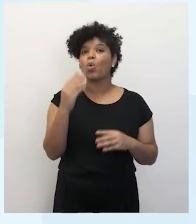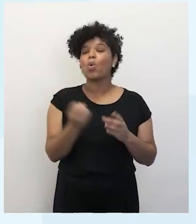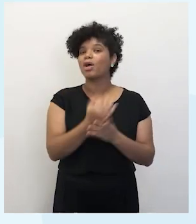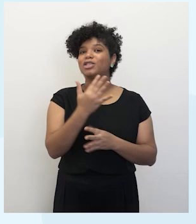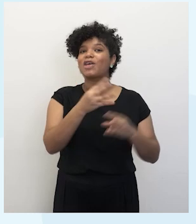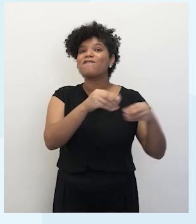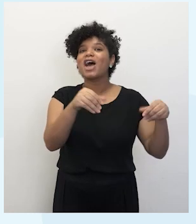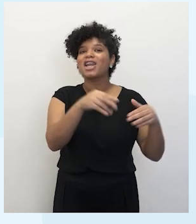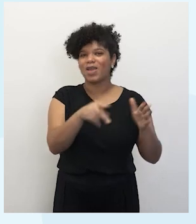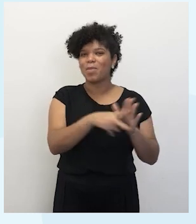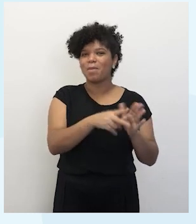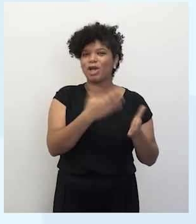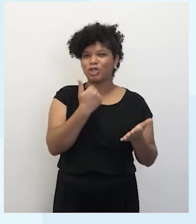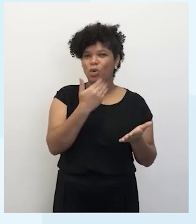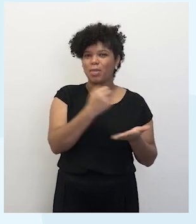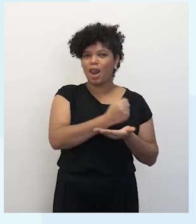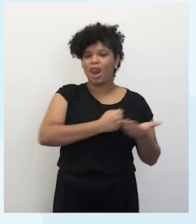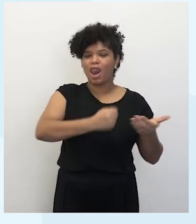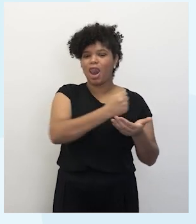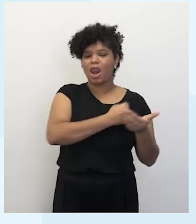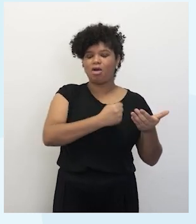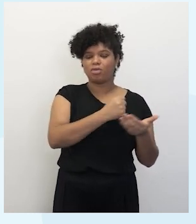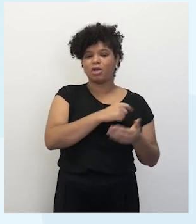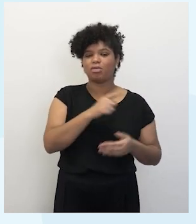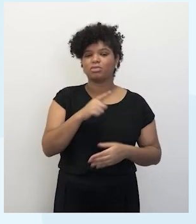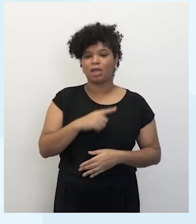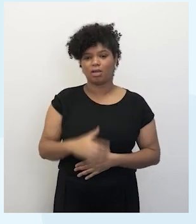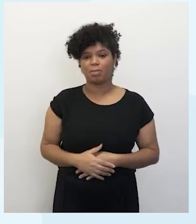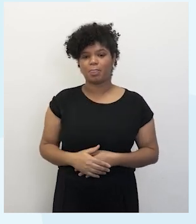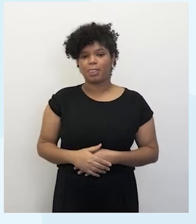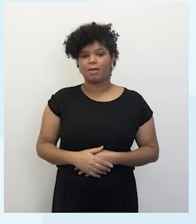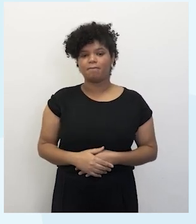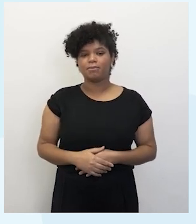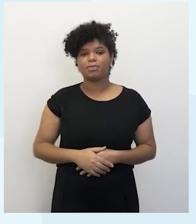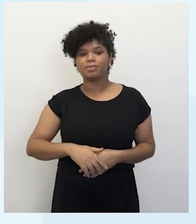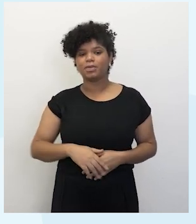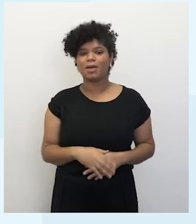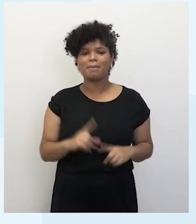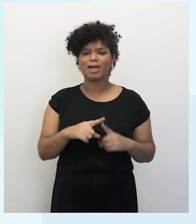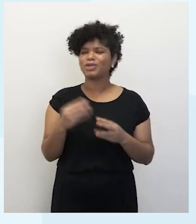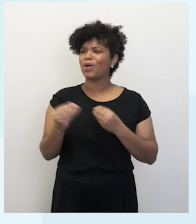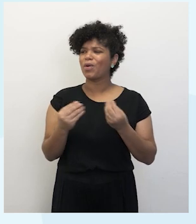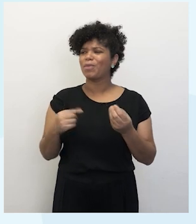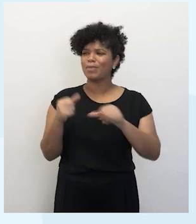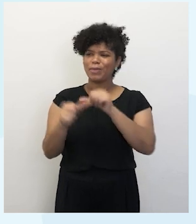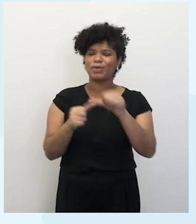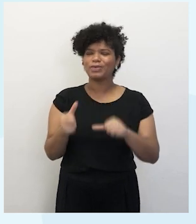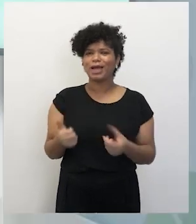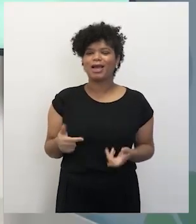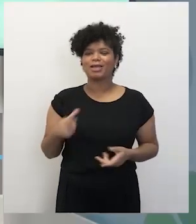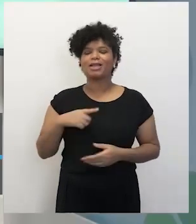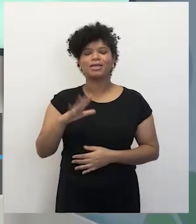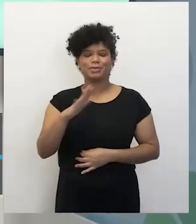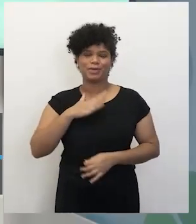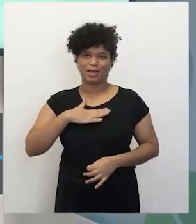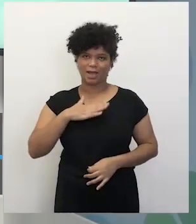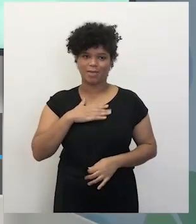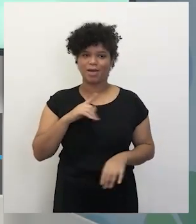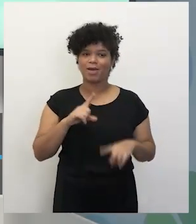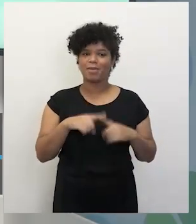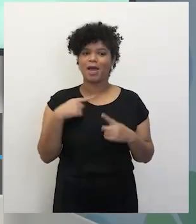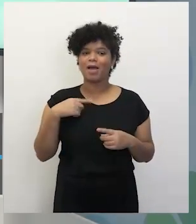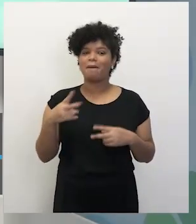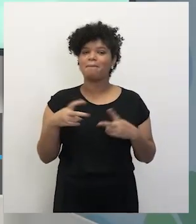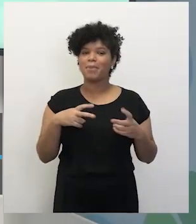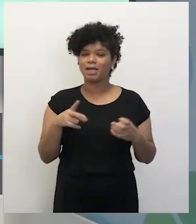conceito, né, que foi criado na tabela, tá? E aqui você diz, poxa, professor, está mudando completamente. Mas na realidade verdade, você vai